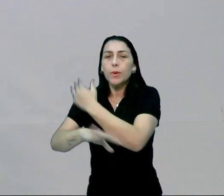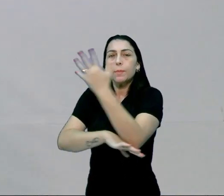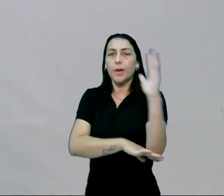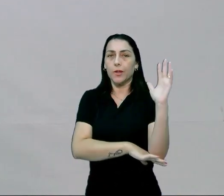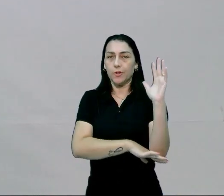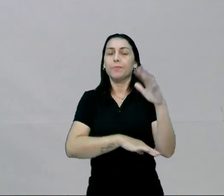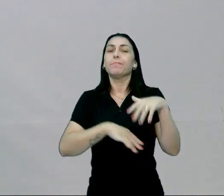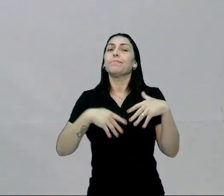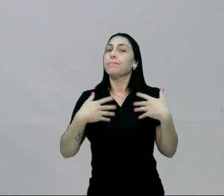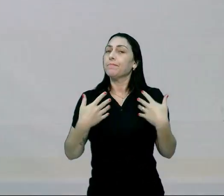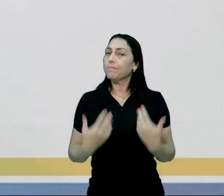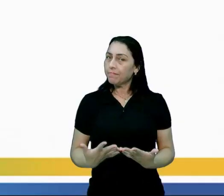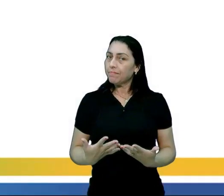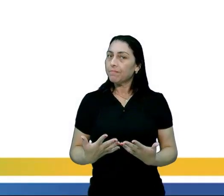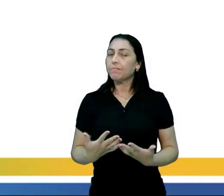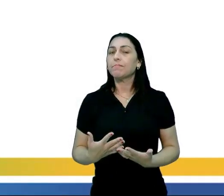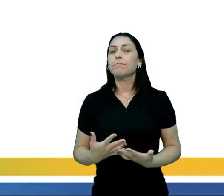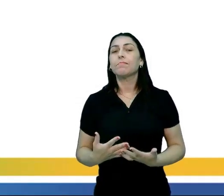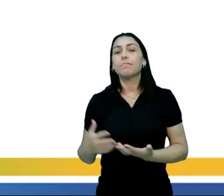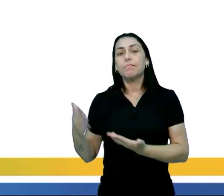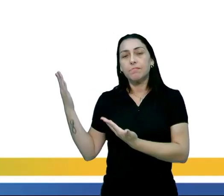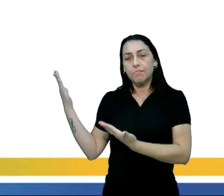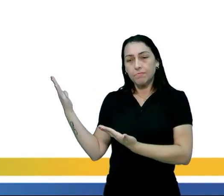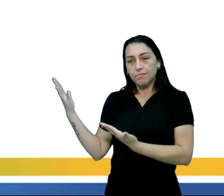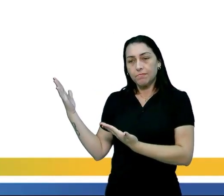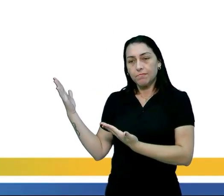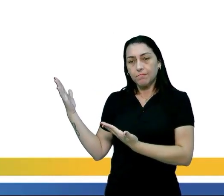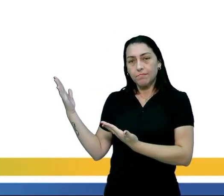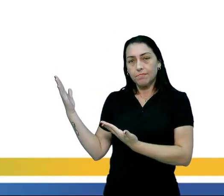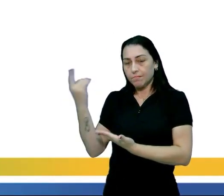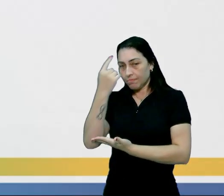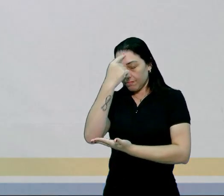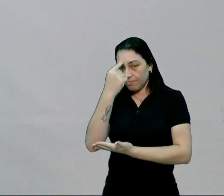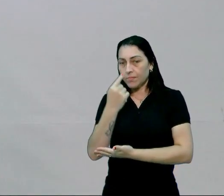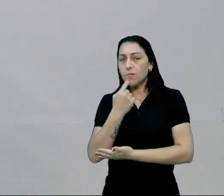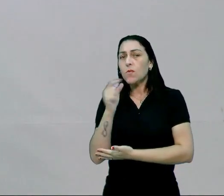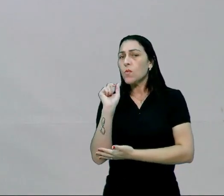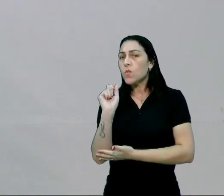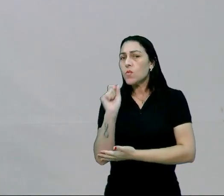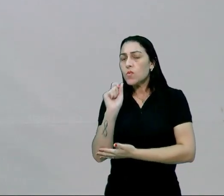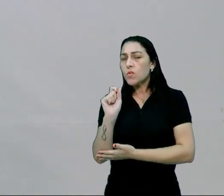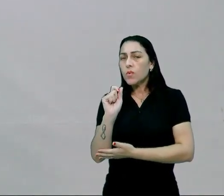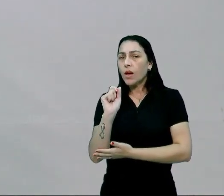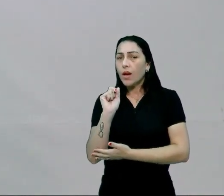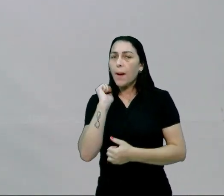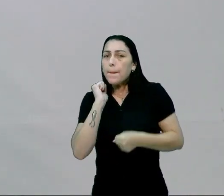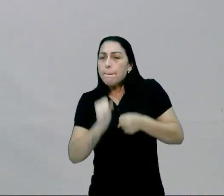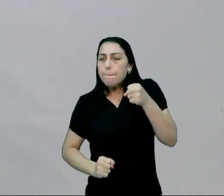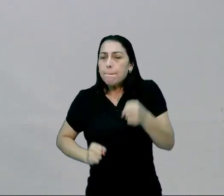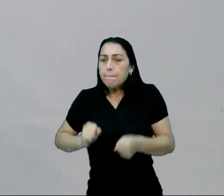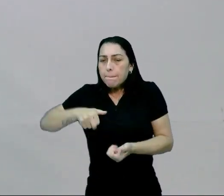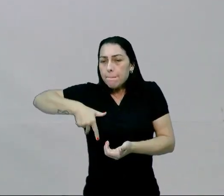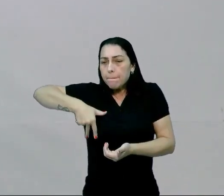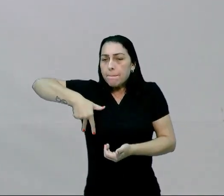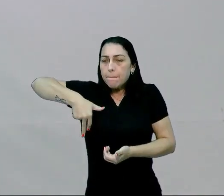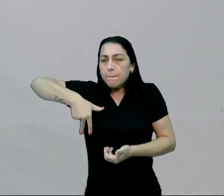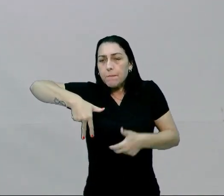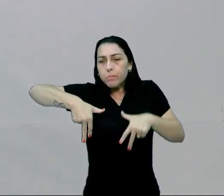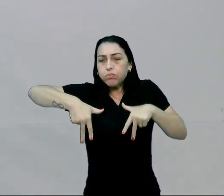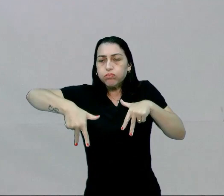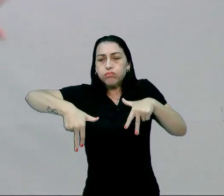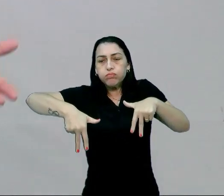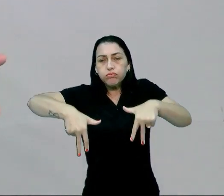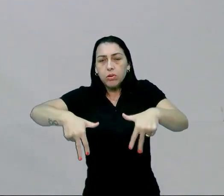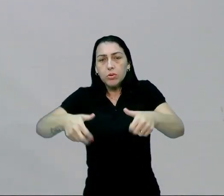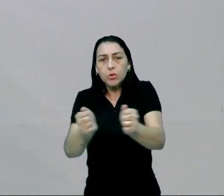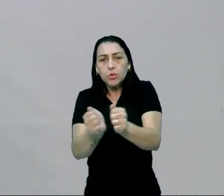preservação do meio ambiente. Como tá aí na imagem, que eu queria que vocês dessem observado, isso é o quê? Maratona, aquela tipo de competição assim, de corrida, todo mundo e